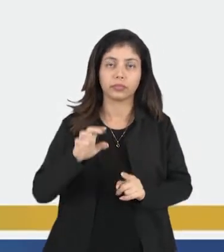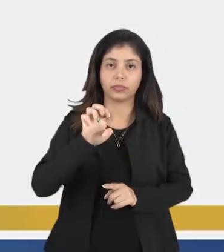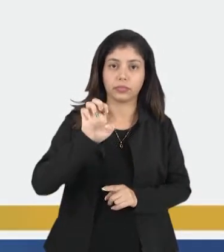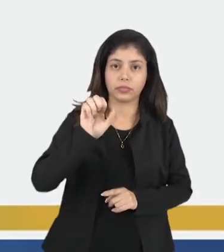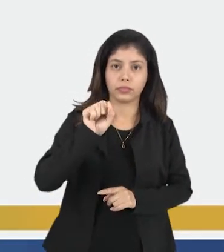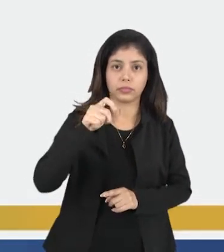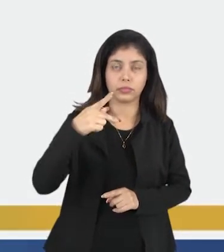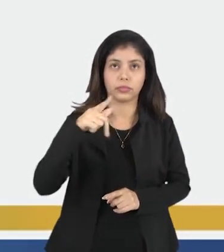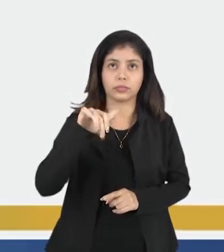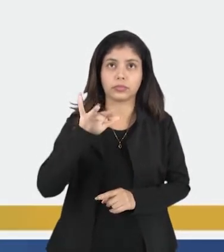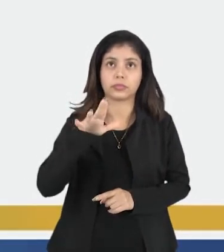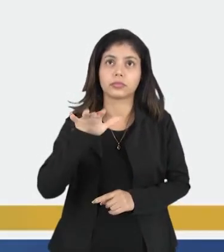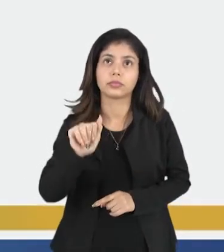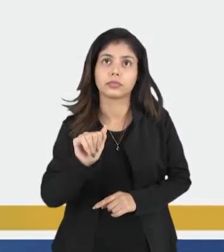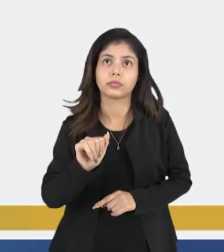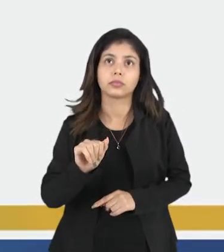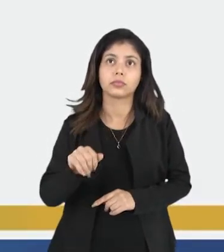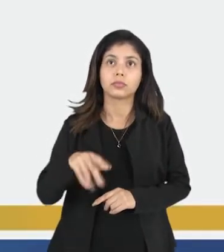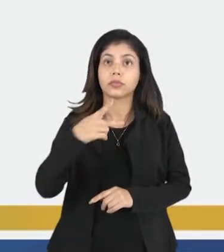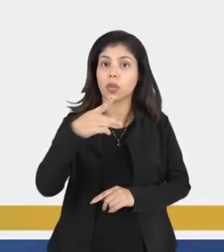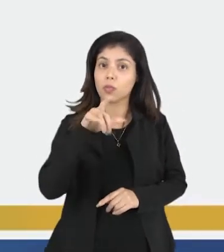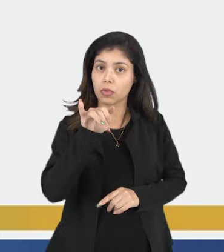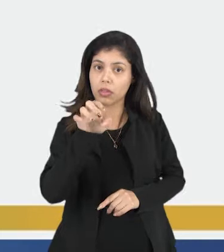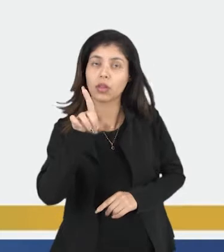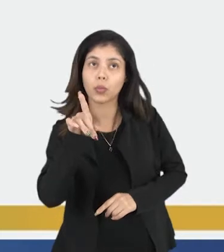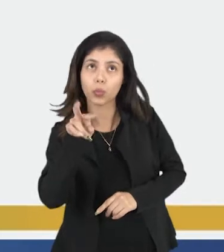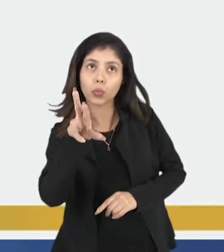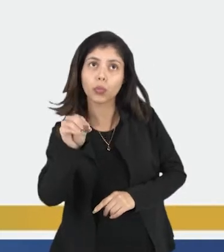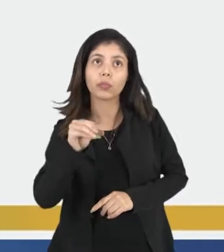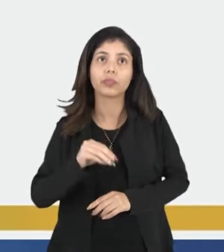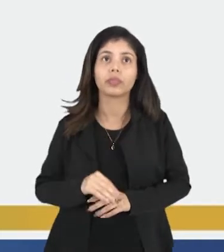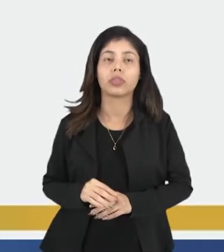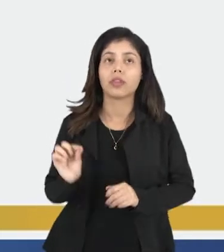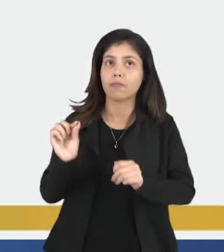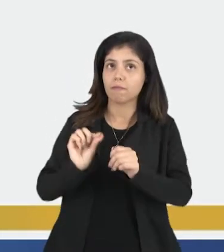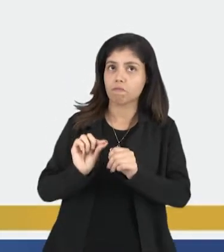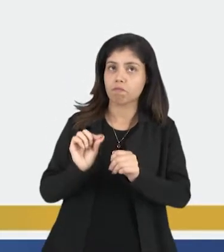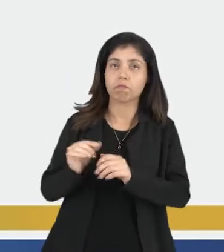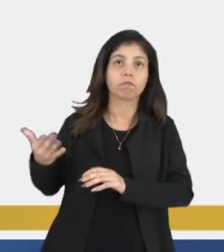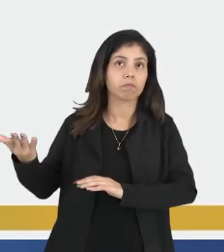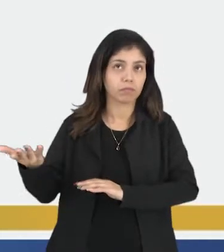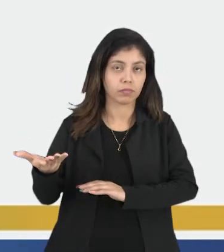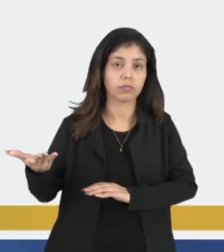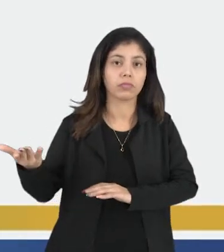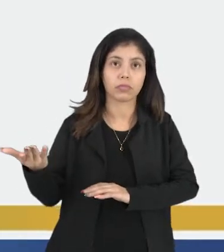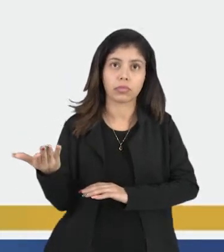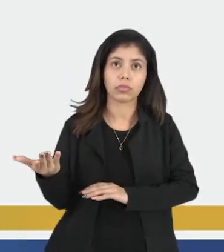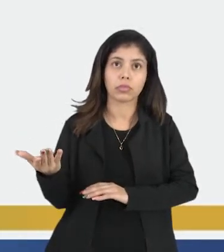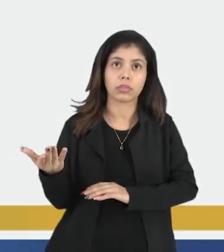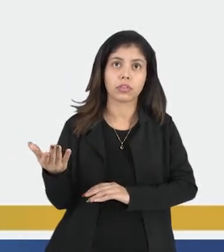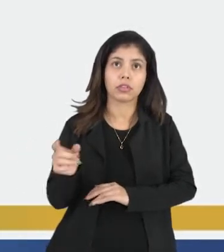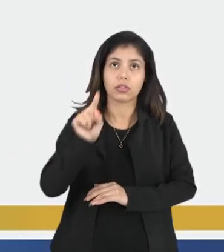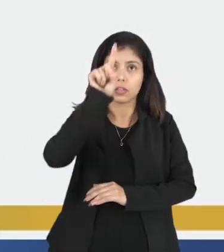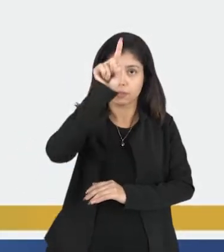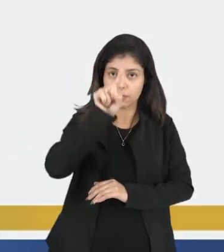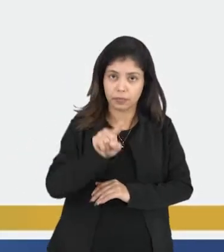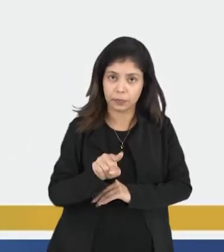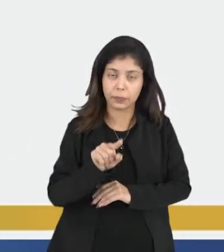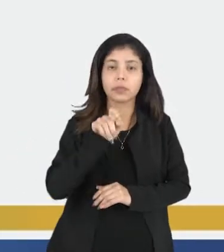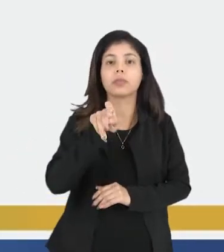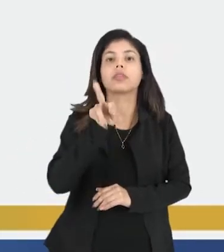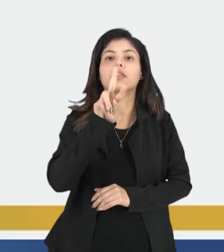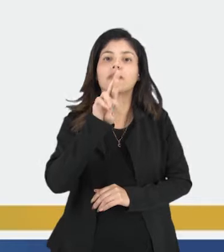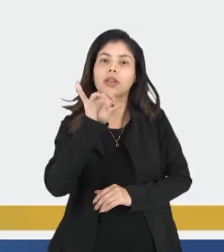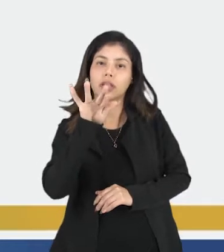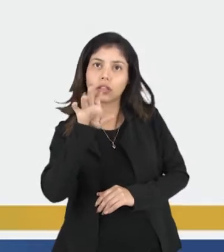mais preciso mais precisamente um poliedro ela é composta por uma base e um verso a